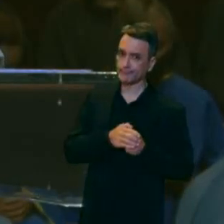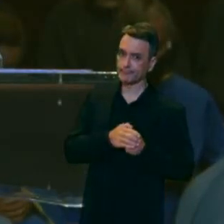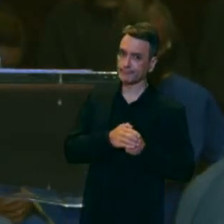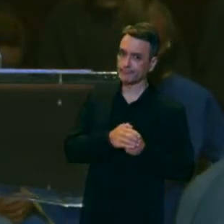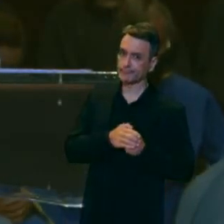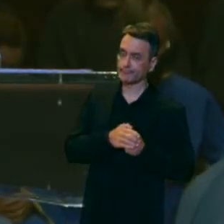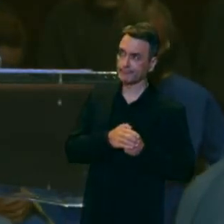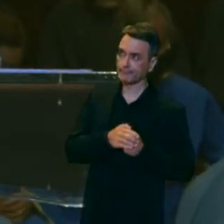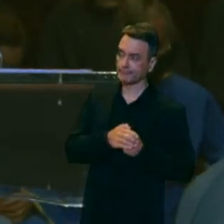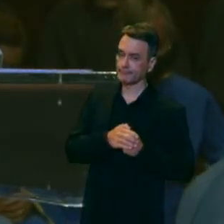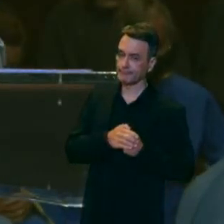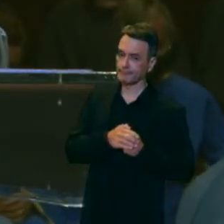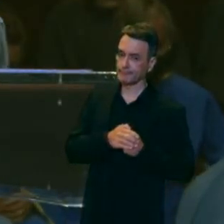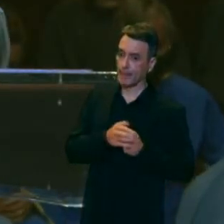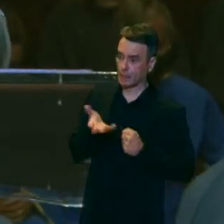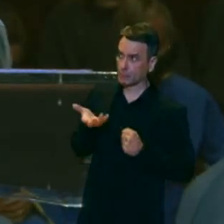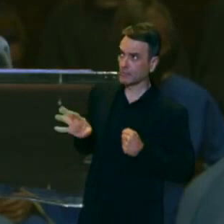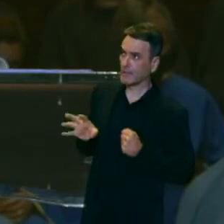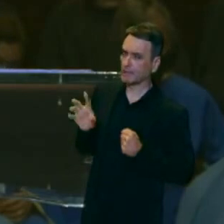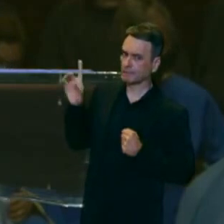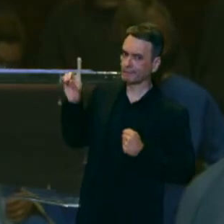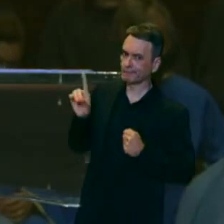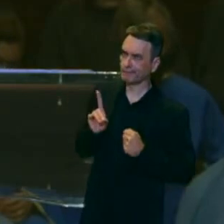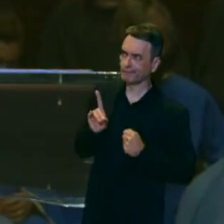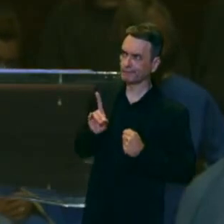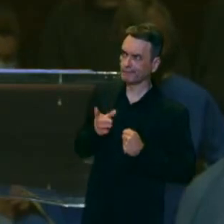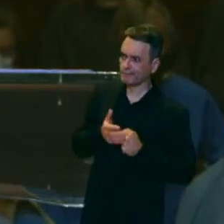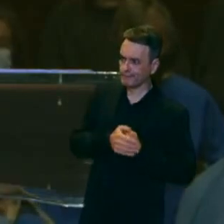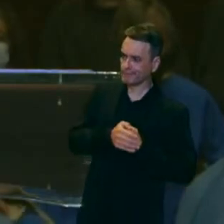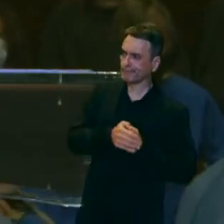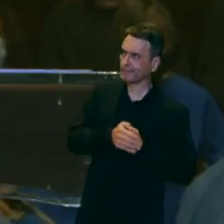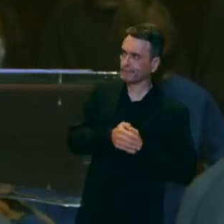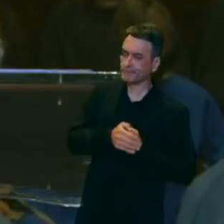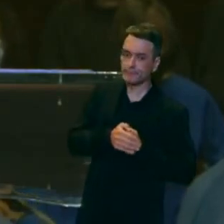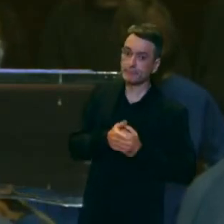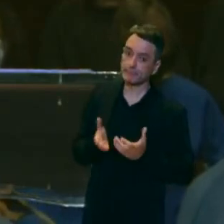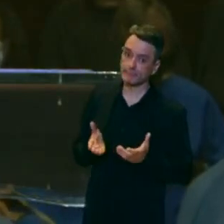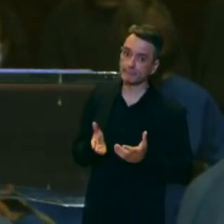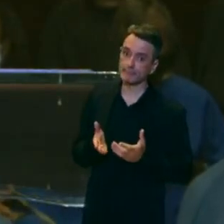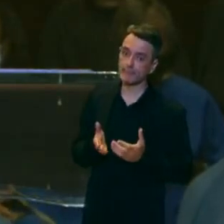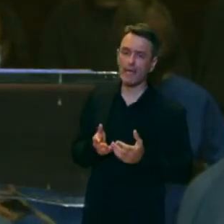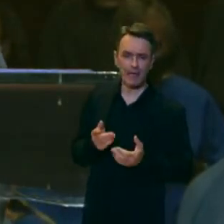Nós fazemos o nosso coração ficar um coração de pedra.